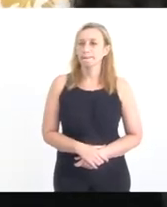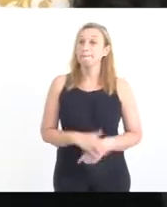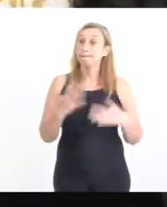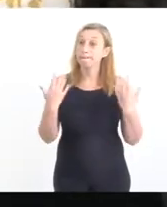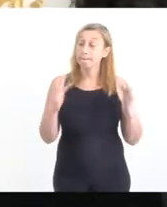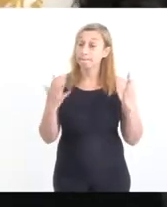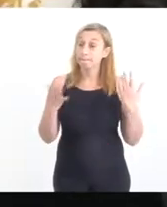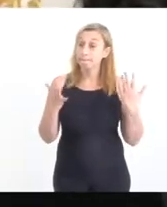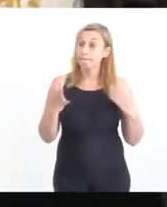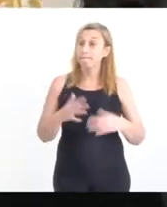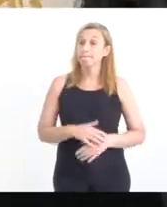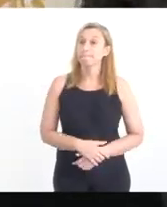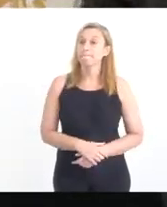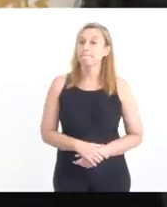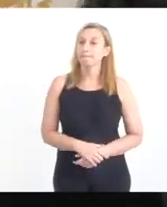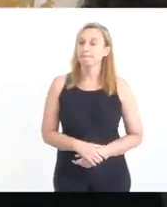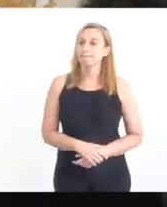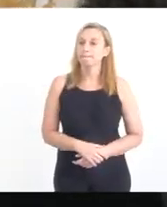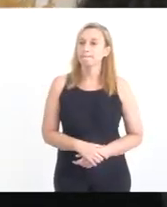E aí